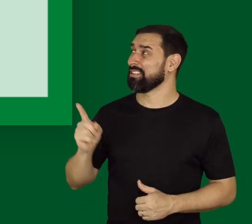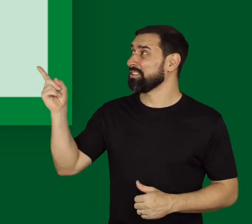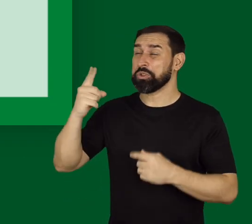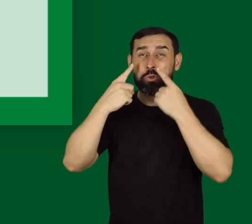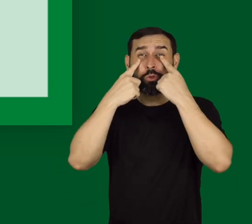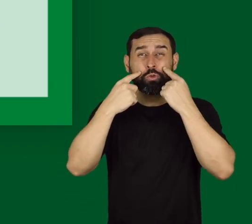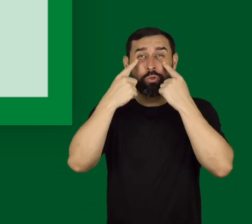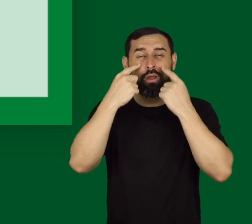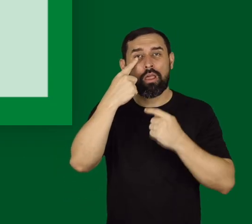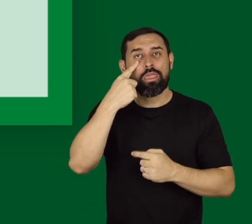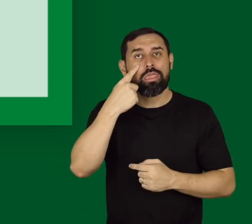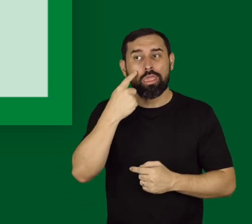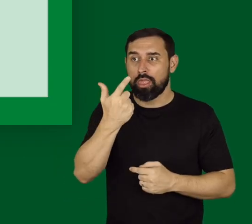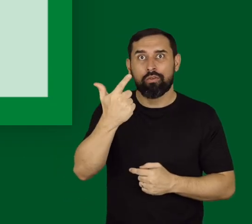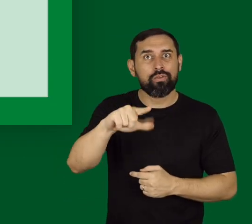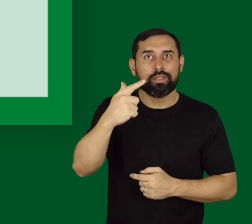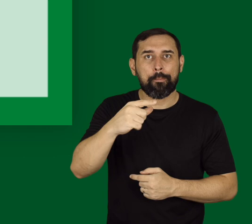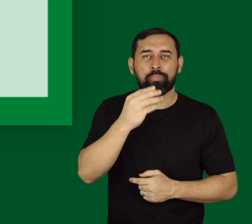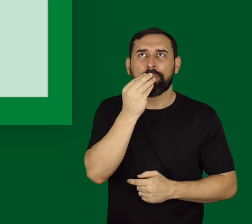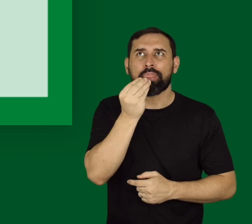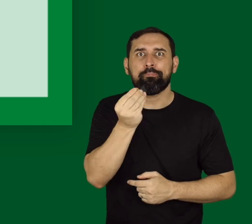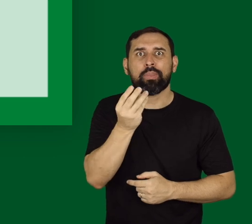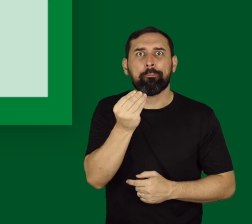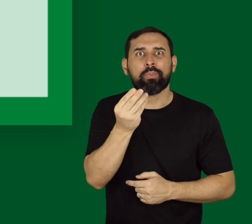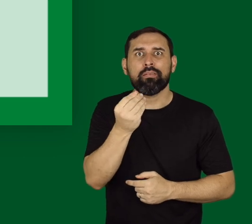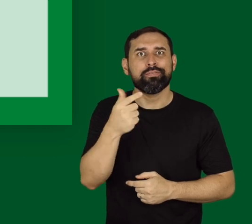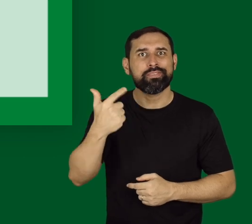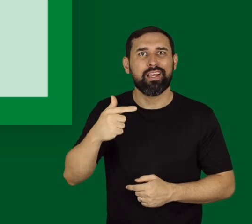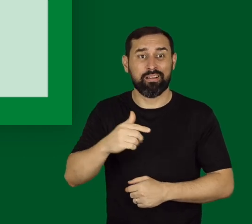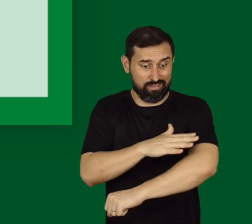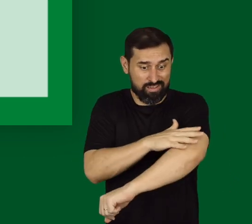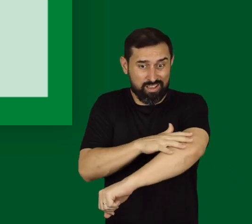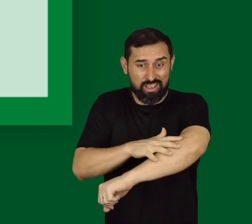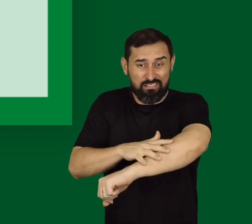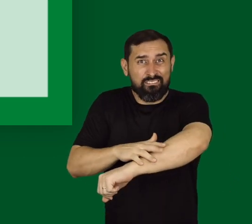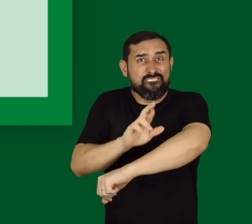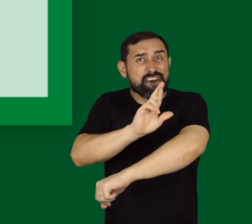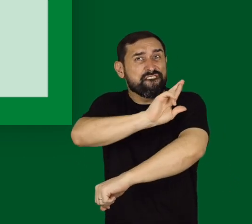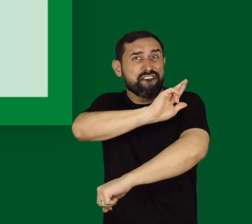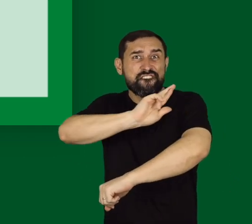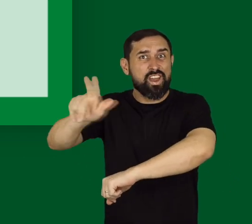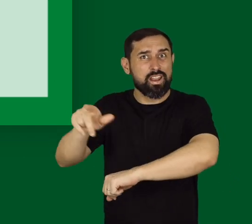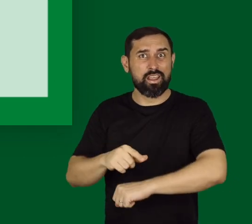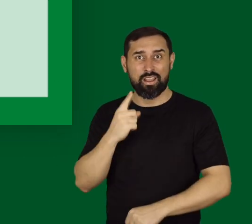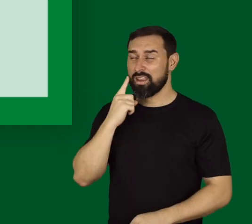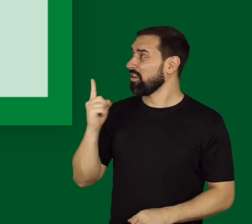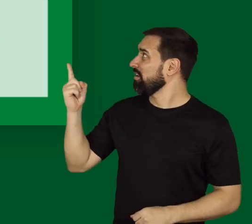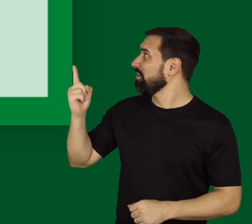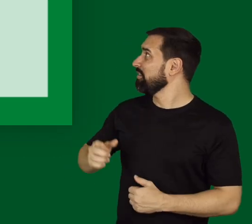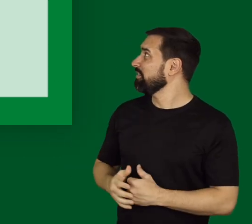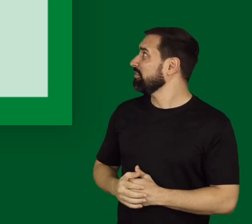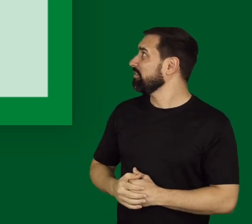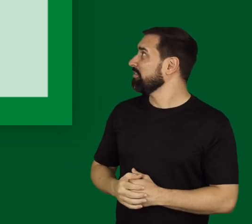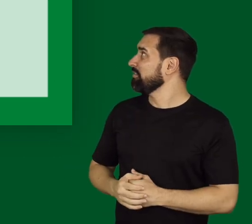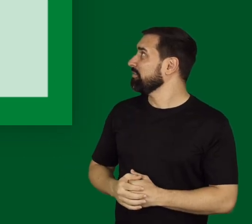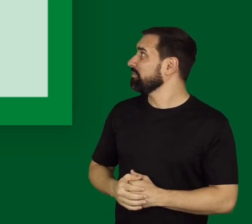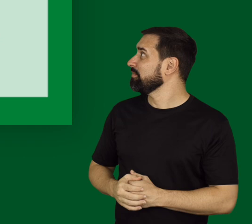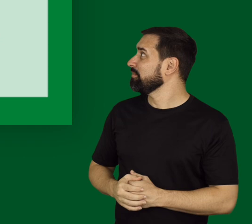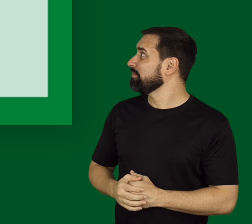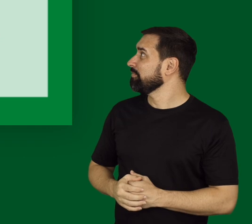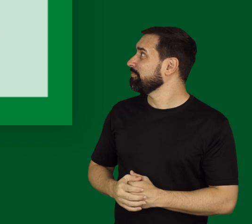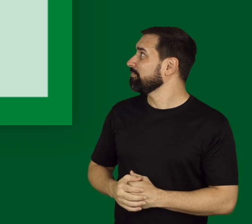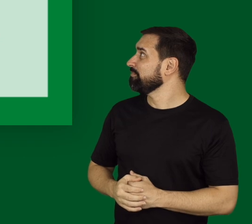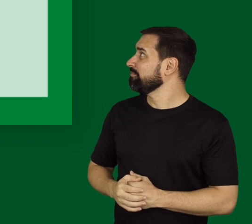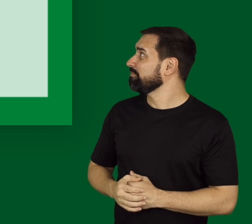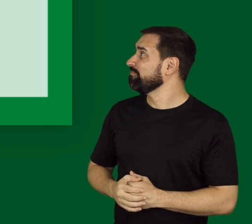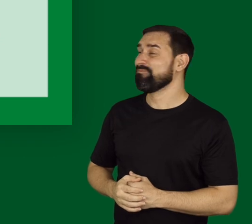leito, ele não tem choro sem lágrimas, ele não tem saliva, turgor pastoso da pele. Tem que lembrar que